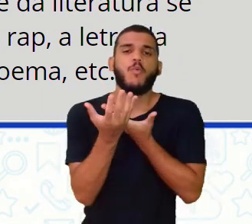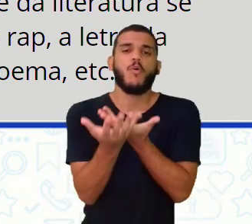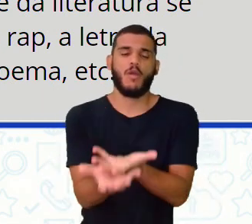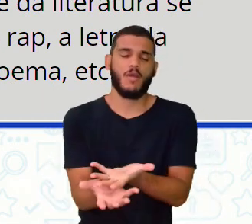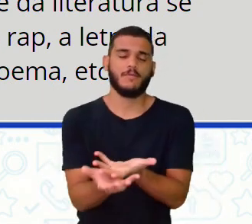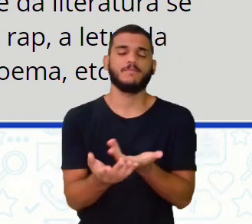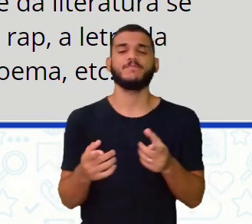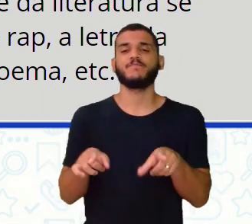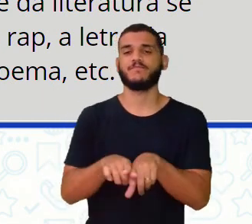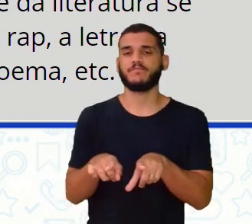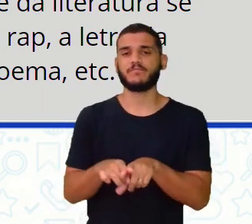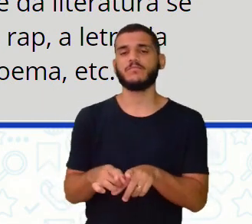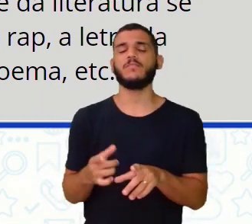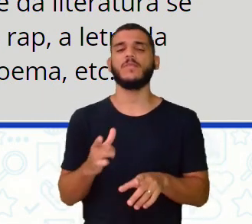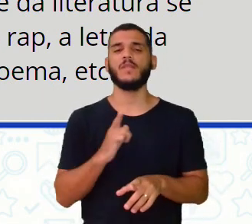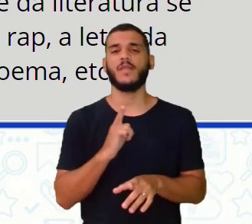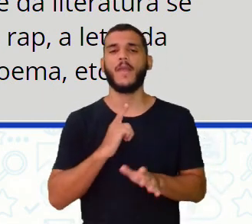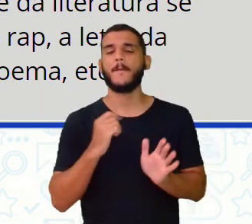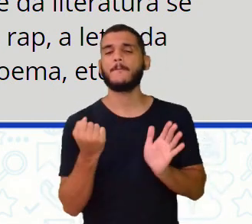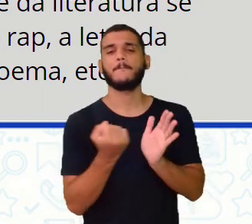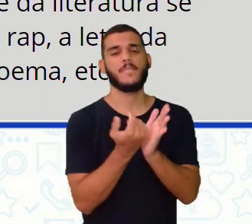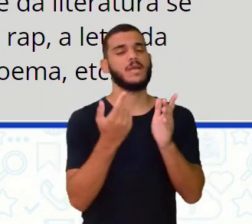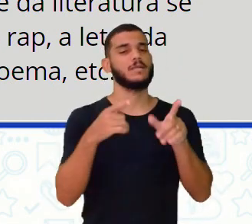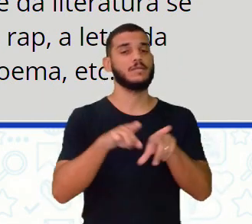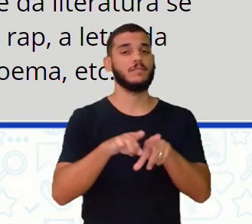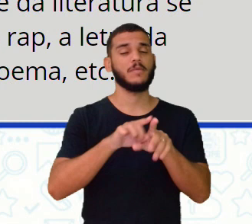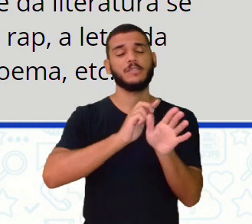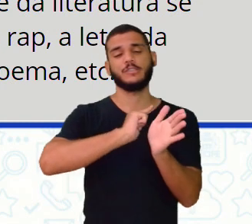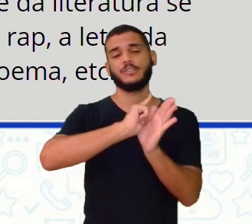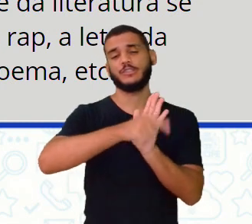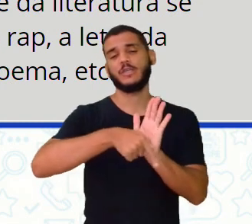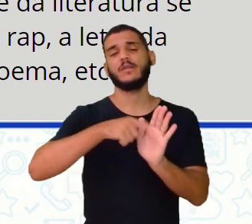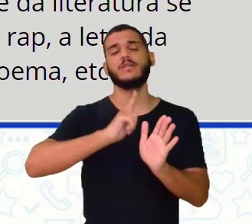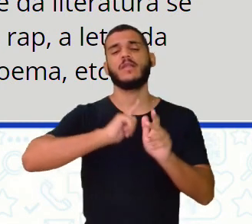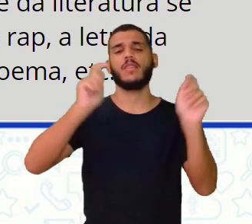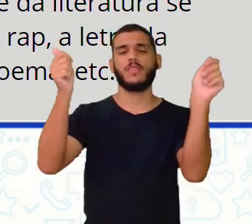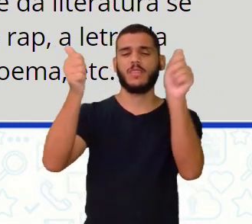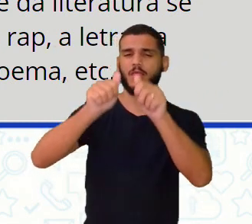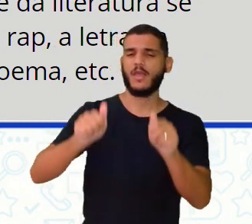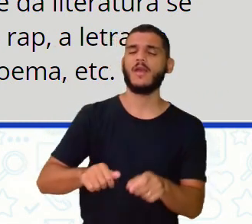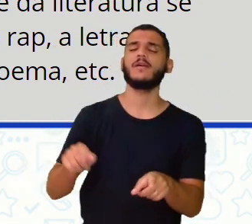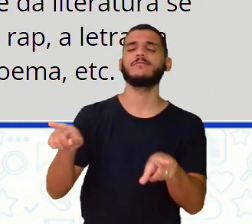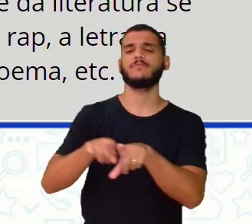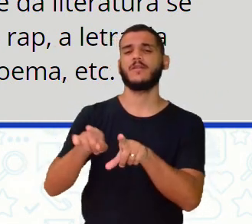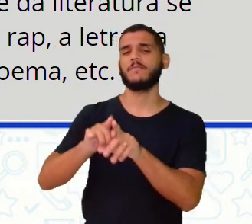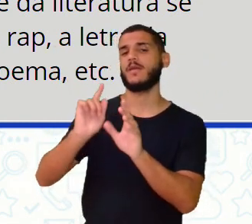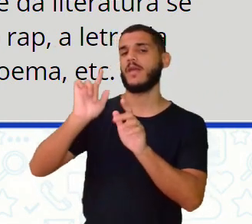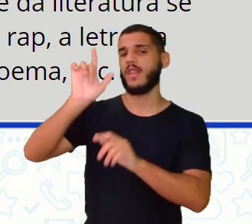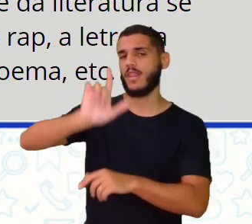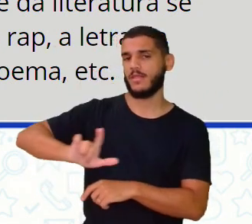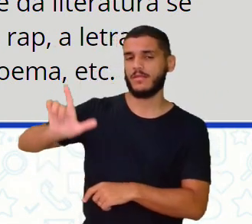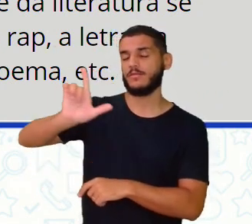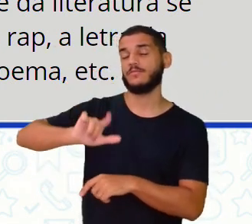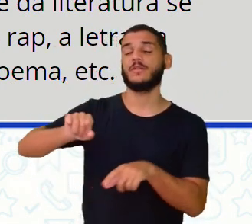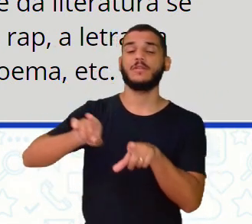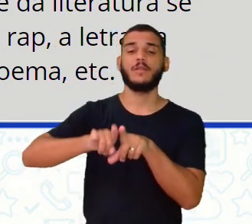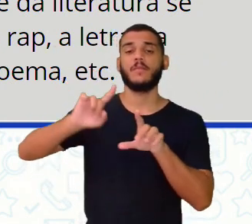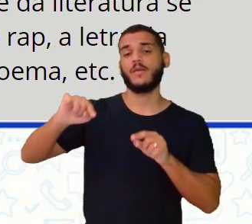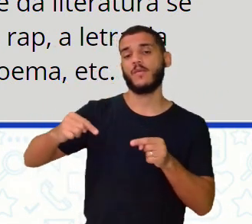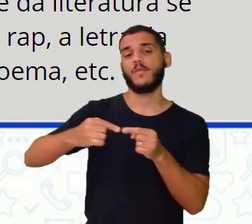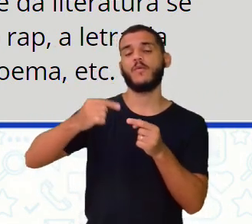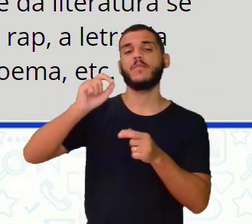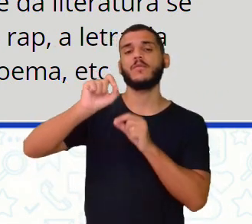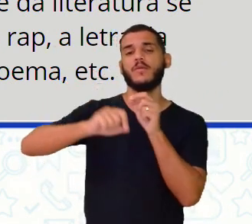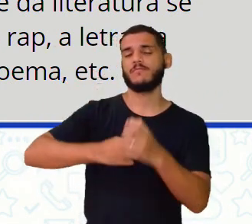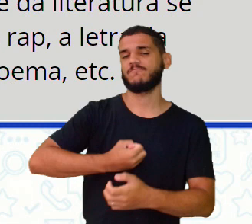sentimentos, impressões, diferentes gêneros da arte e da literatura. Se vale da poesia,